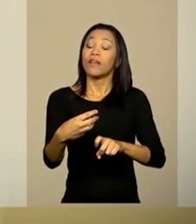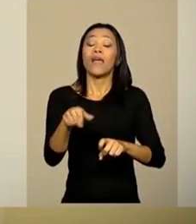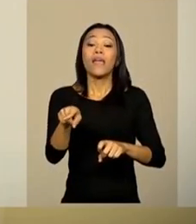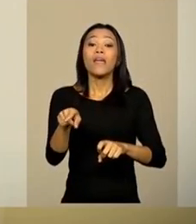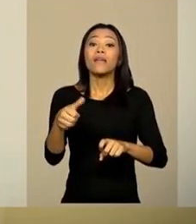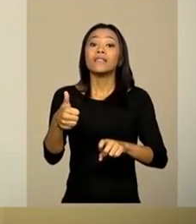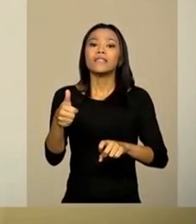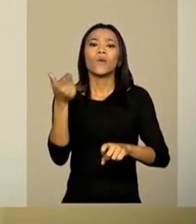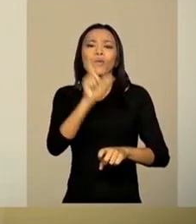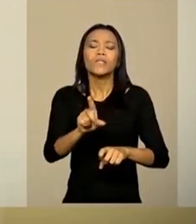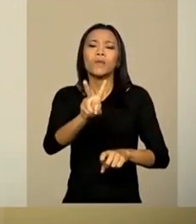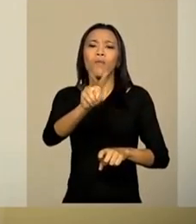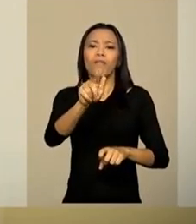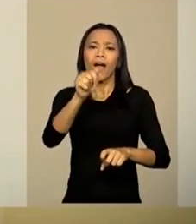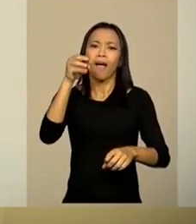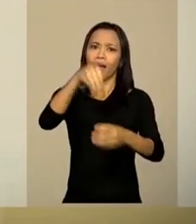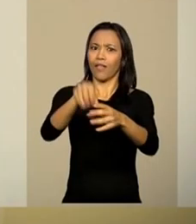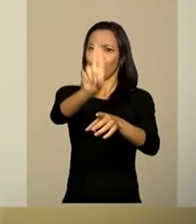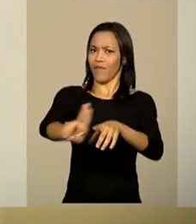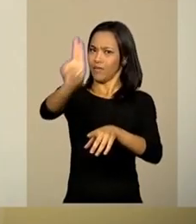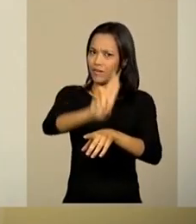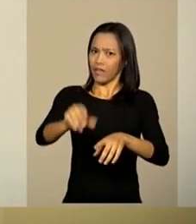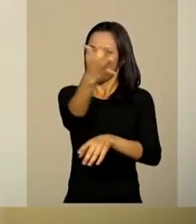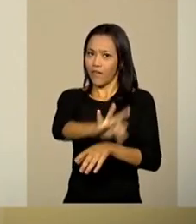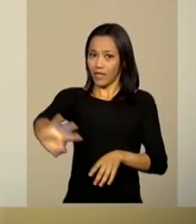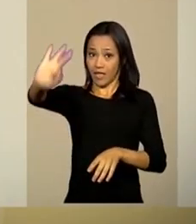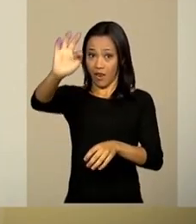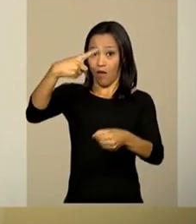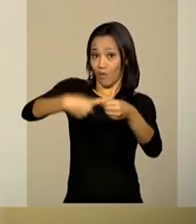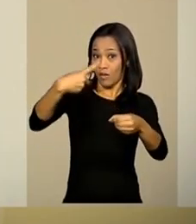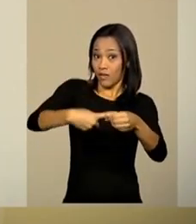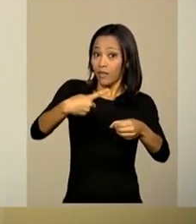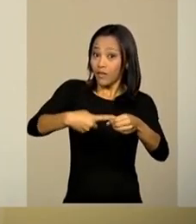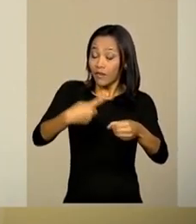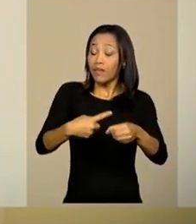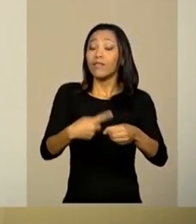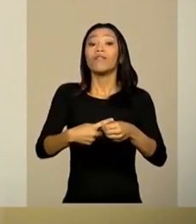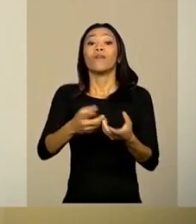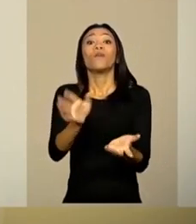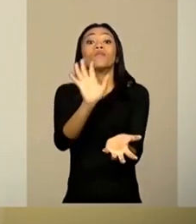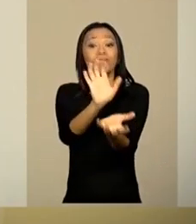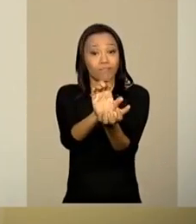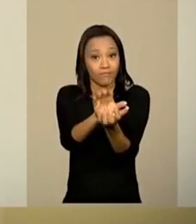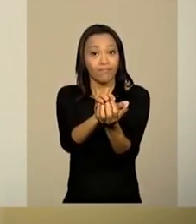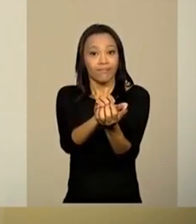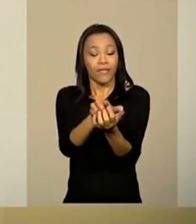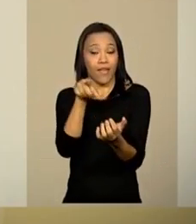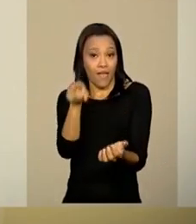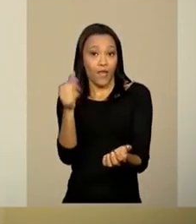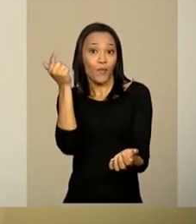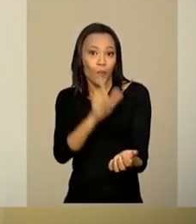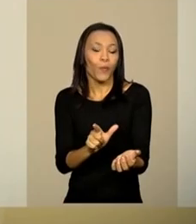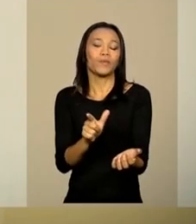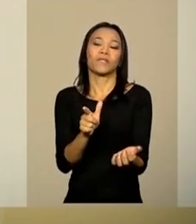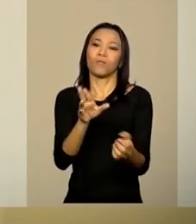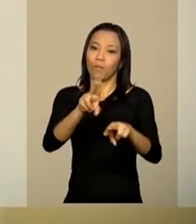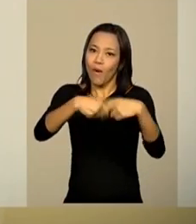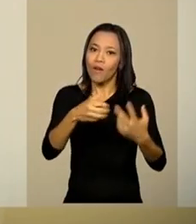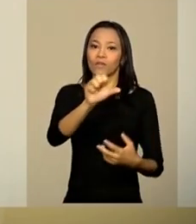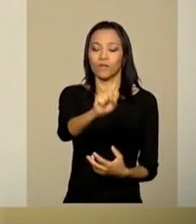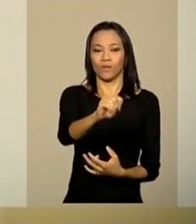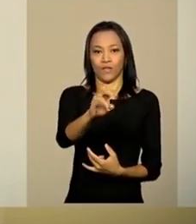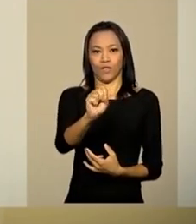Daniel conseguiu uma vaga na Universidade Federal do Vale do São Francisco em Petrolina, Pernambuco. O CISU permitiu,